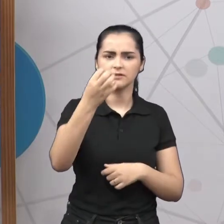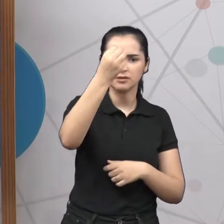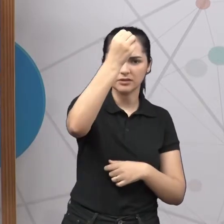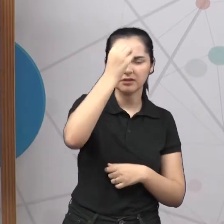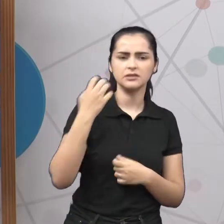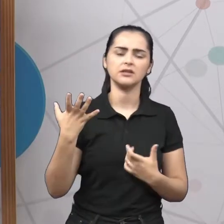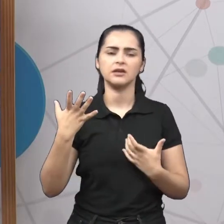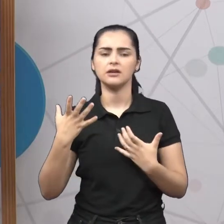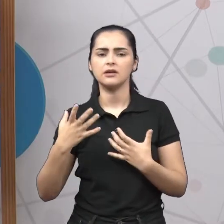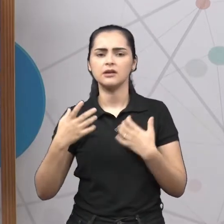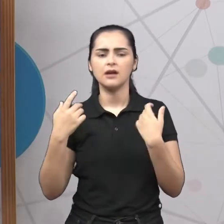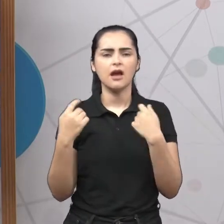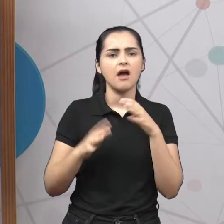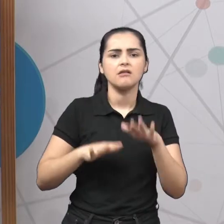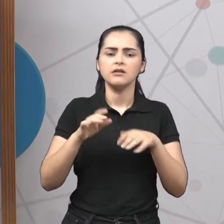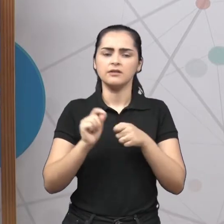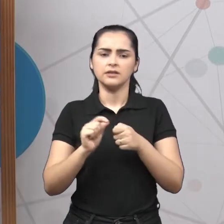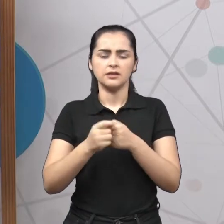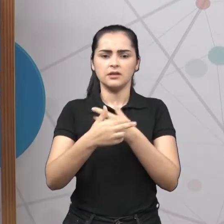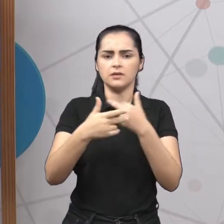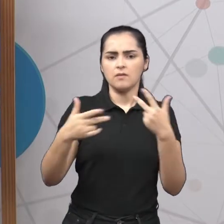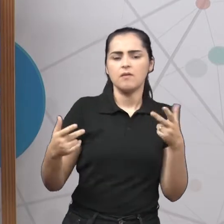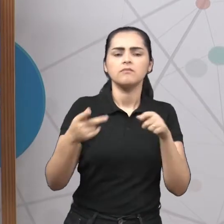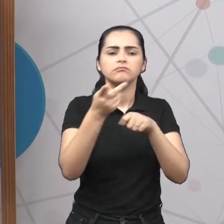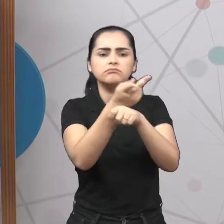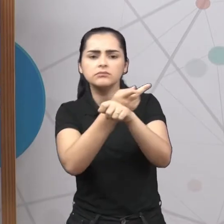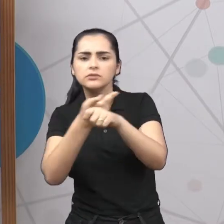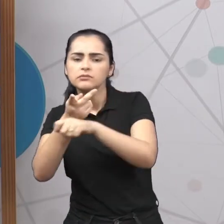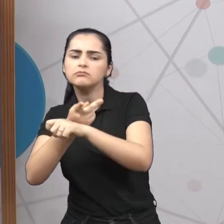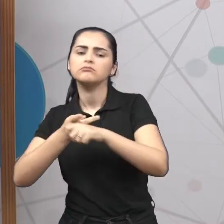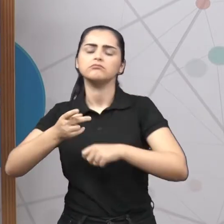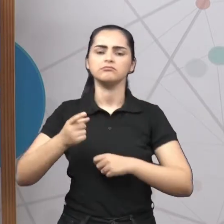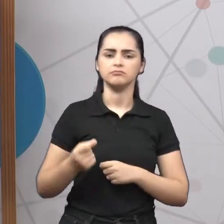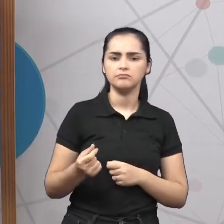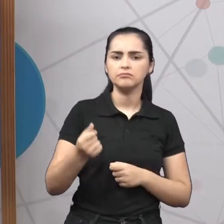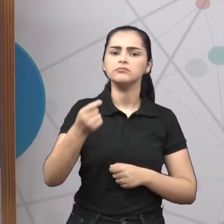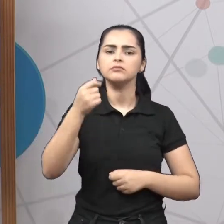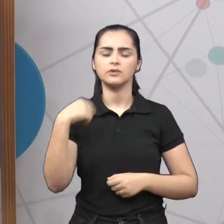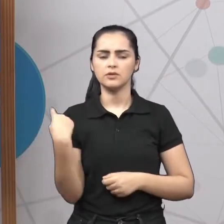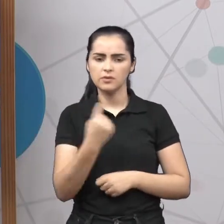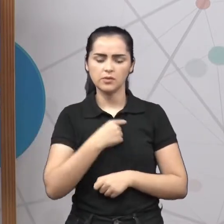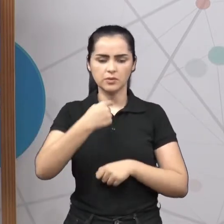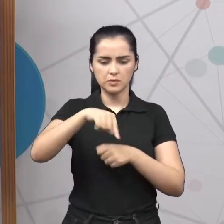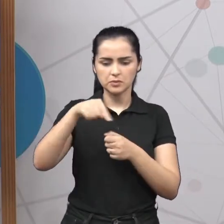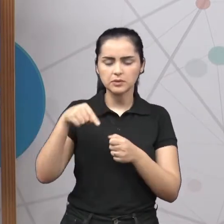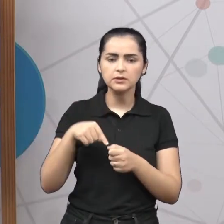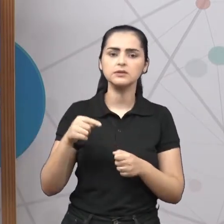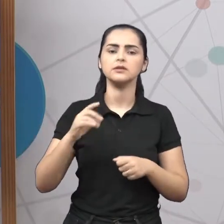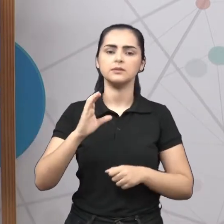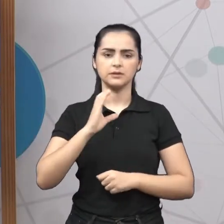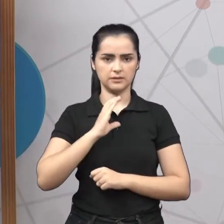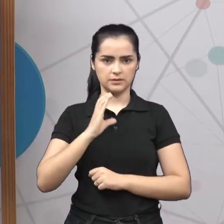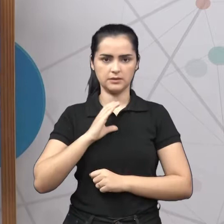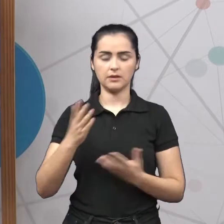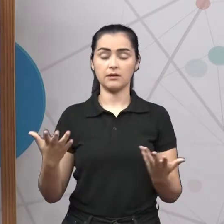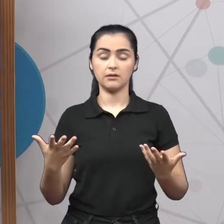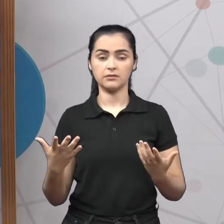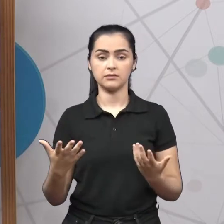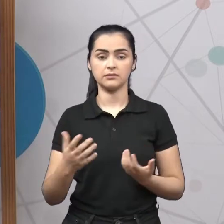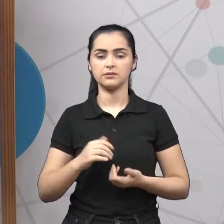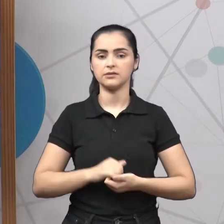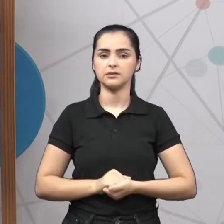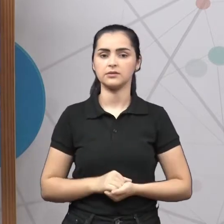estudar, às vezes está fazendo alguma coisa, buscando recursos para o nosso município, para a nossa cidade, e